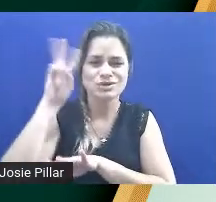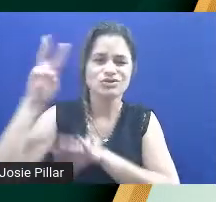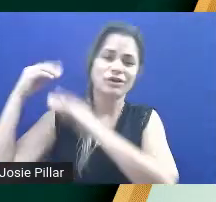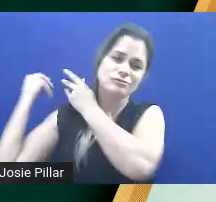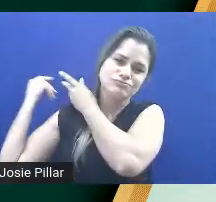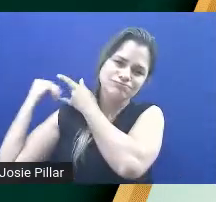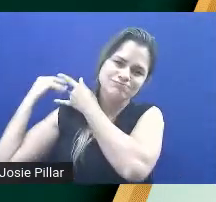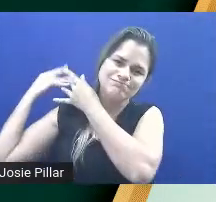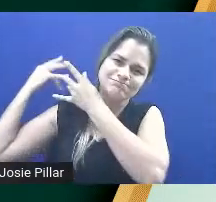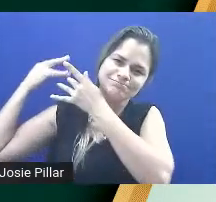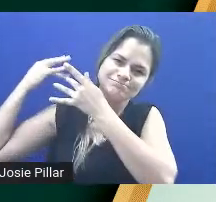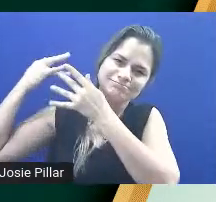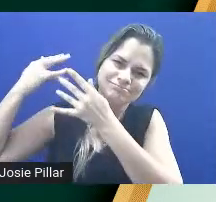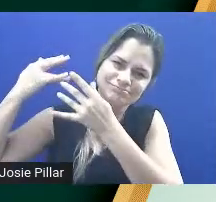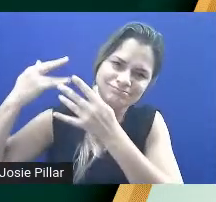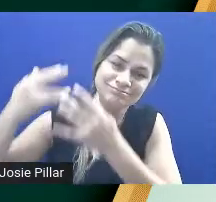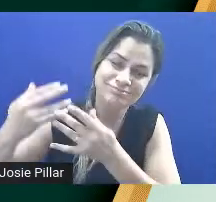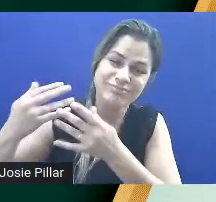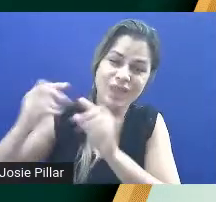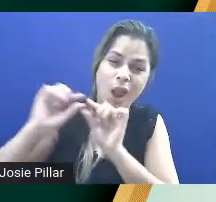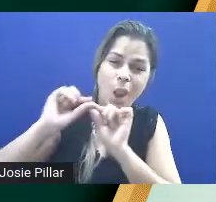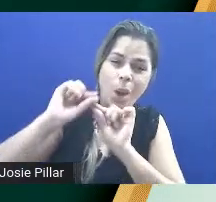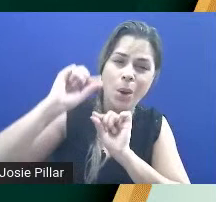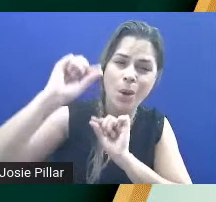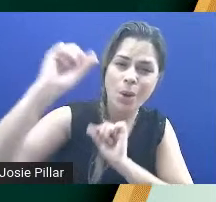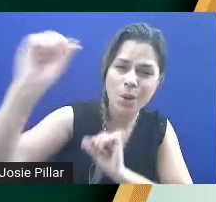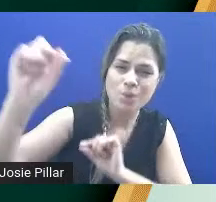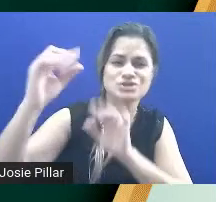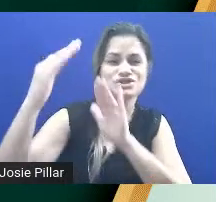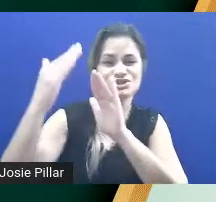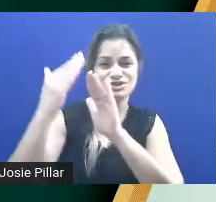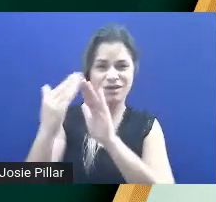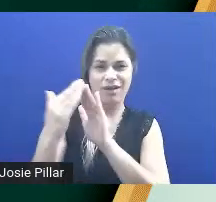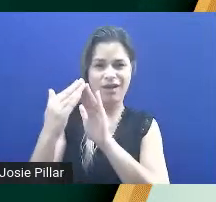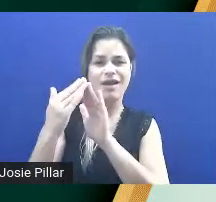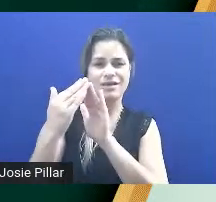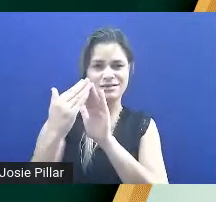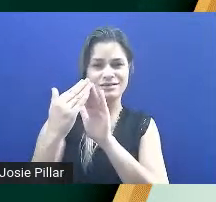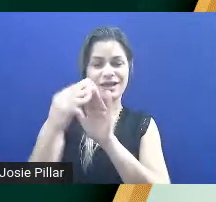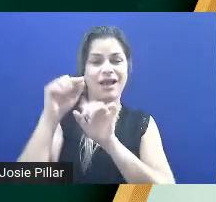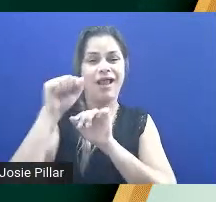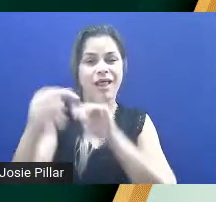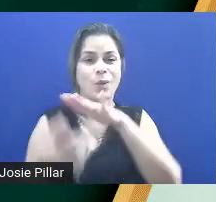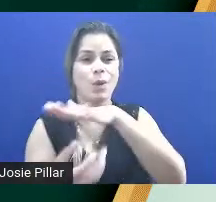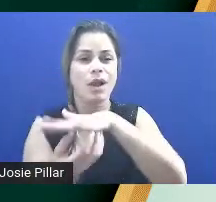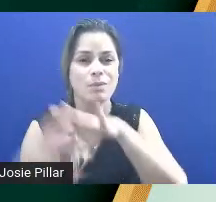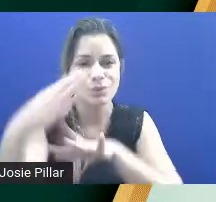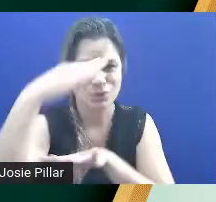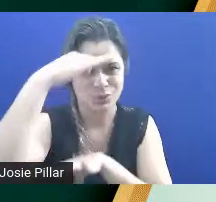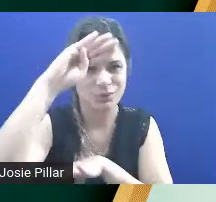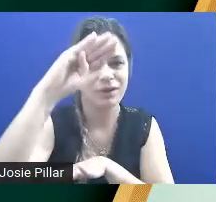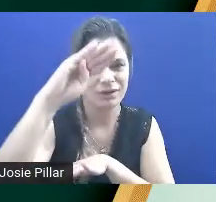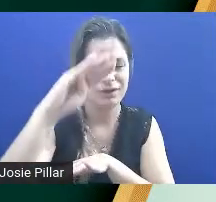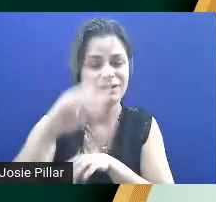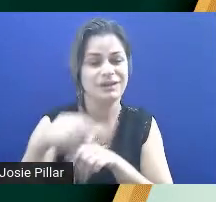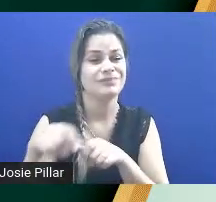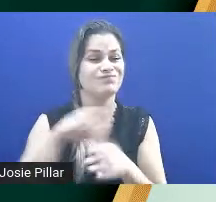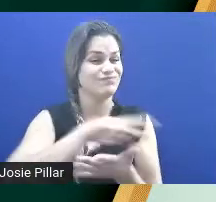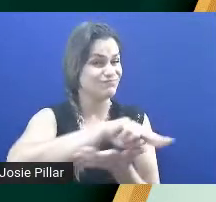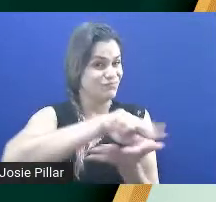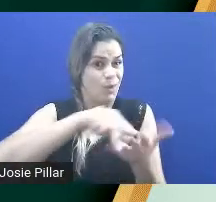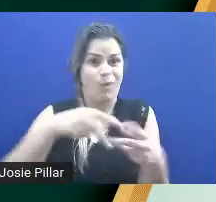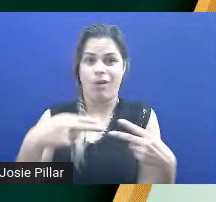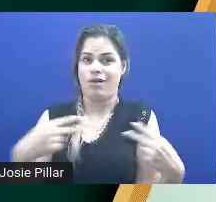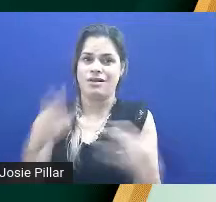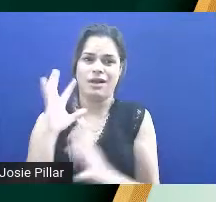na tão longe de casa para muitos, Uruguaiana, muita coisa teve que acontecer. Como diz o ditado, apesar